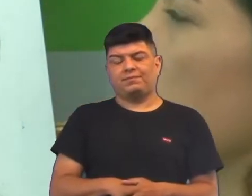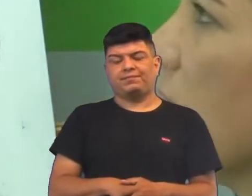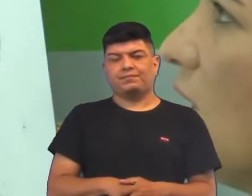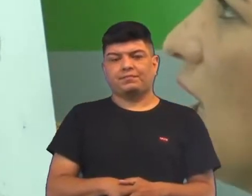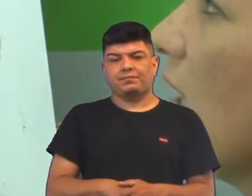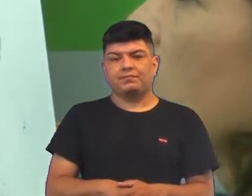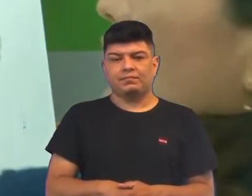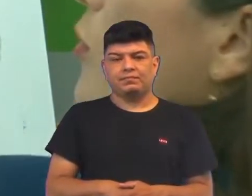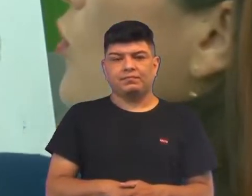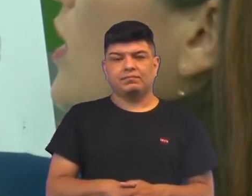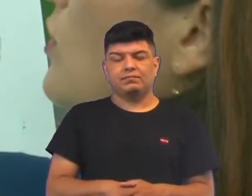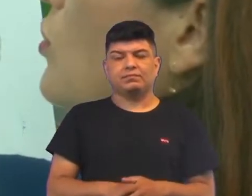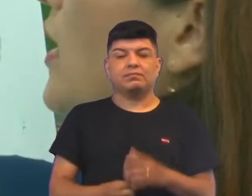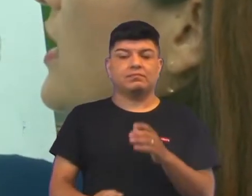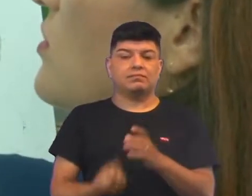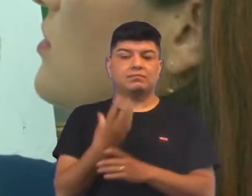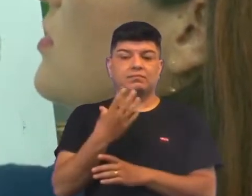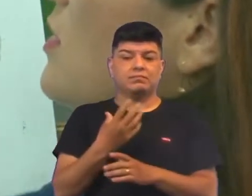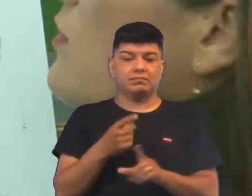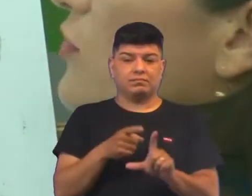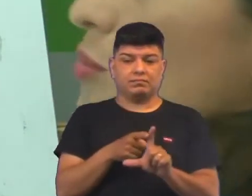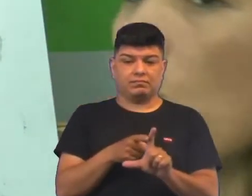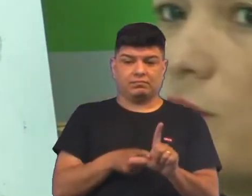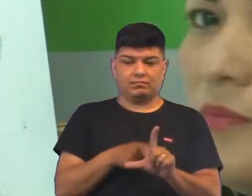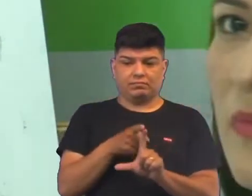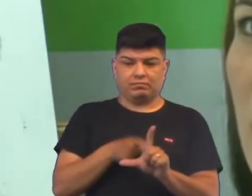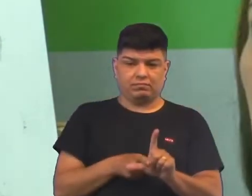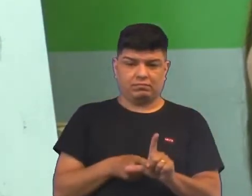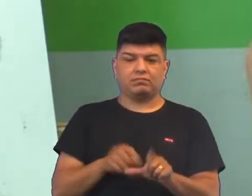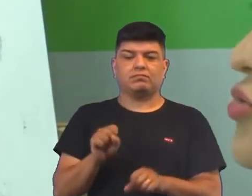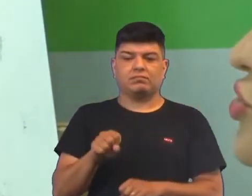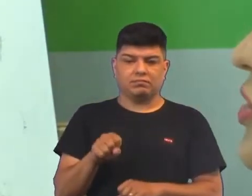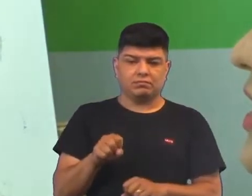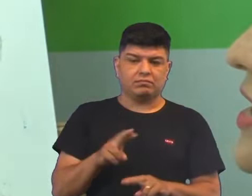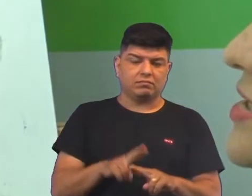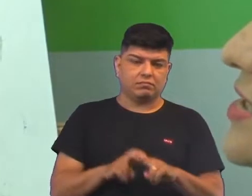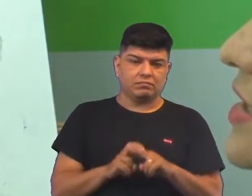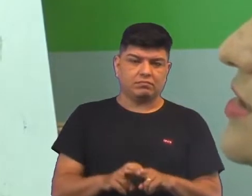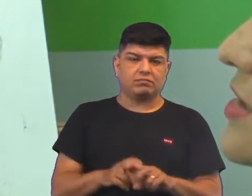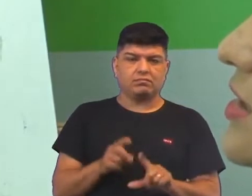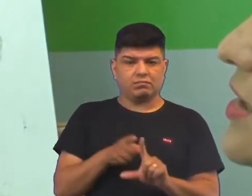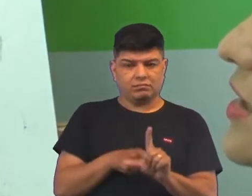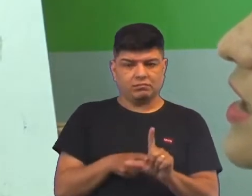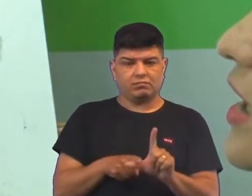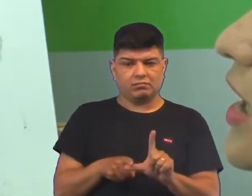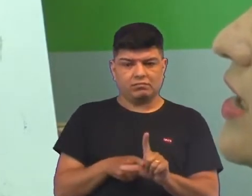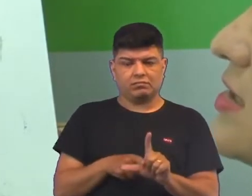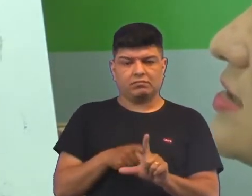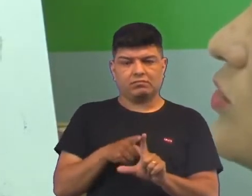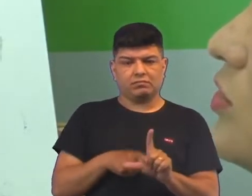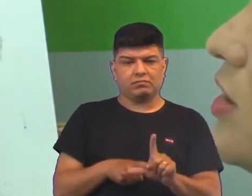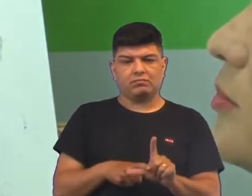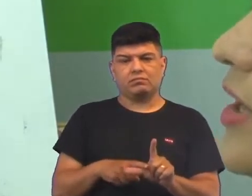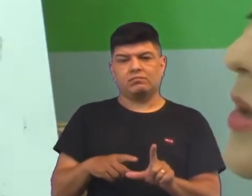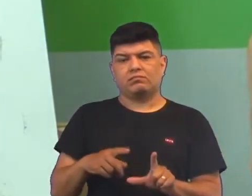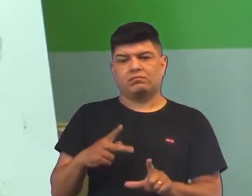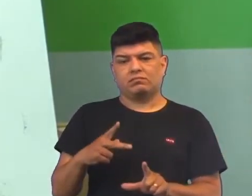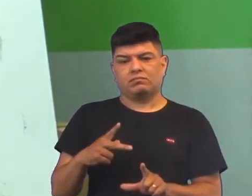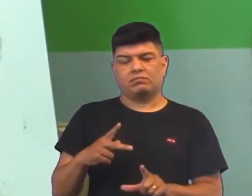com essa. Ela formou um ângulo reto? Formou. Então eu digo que essas retas aqui, elas